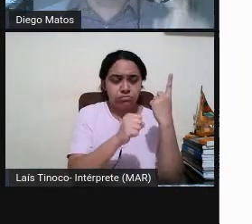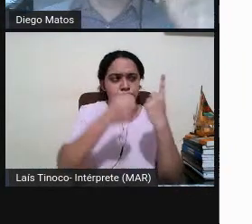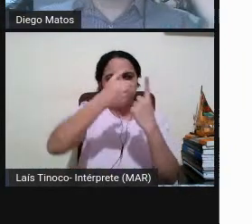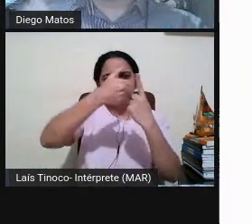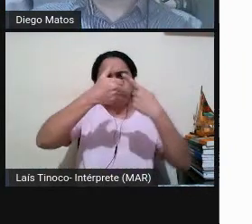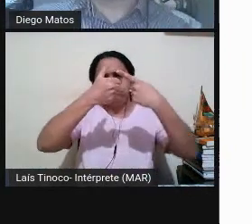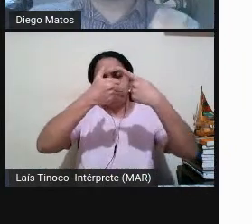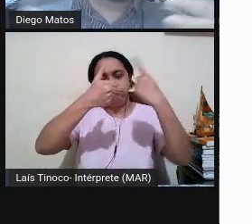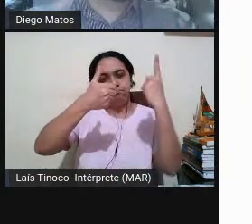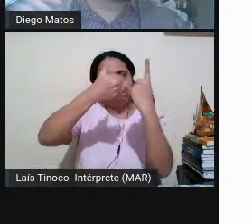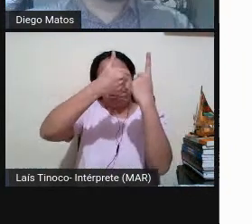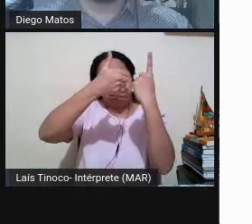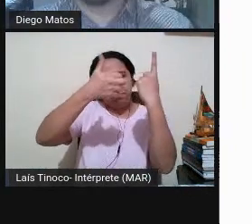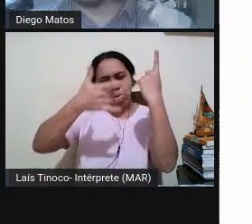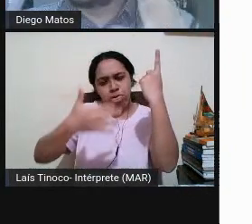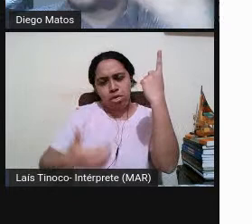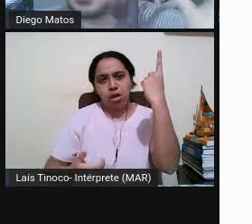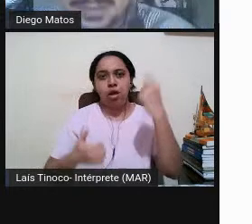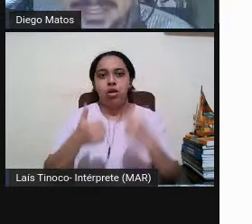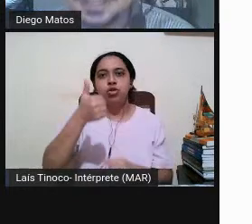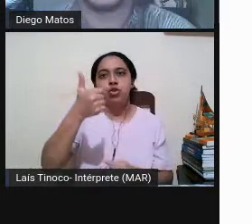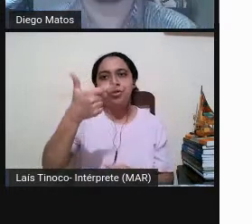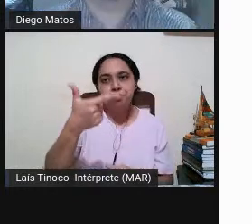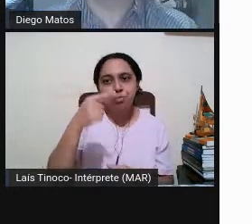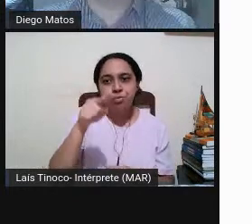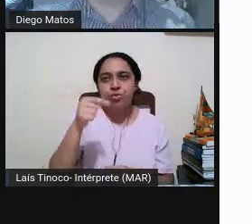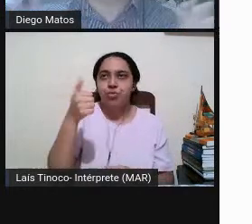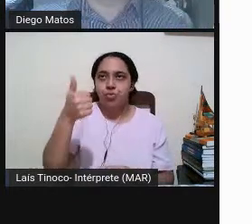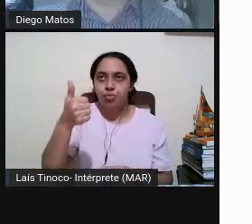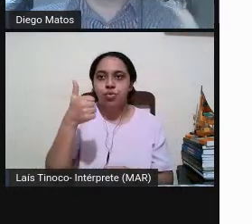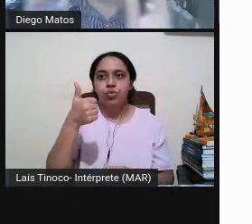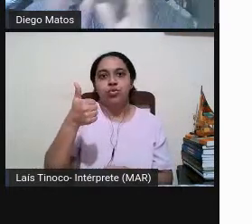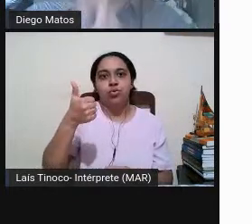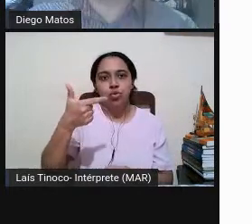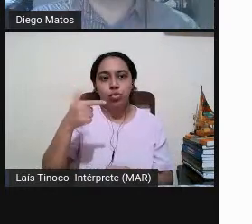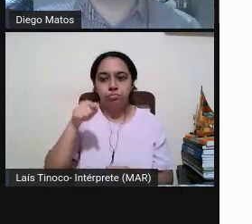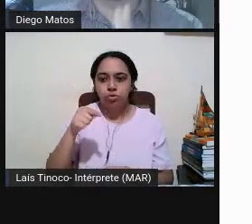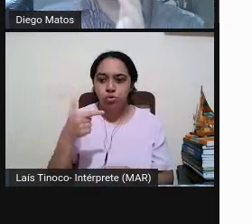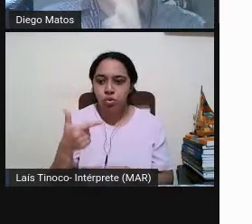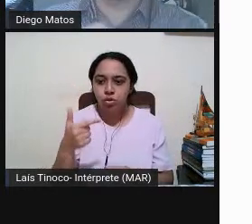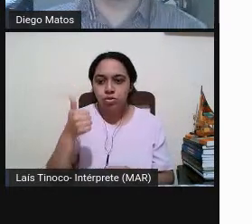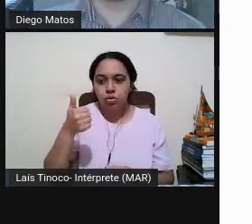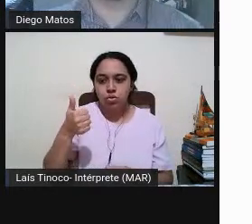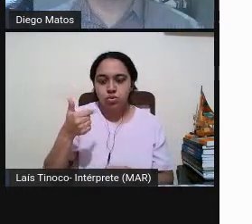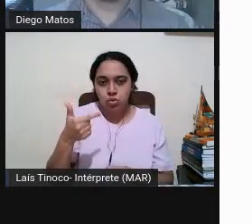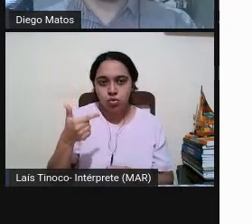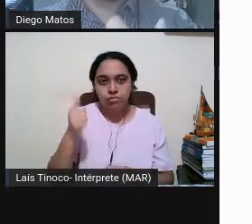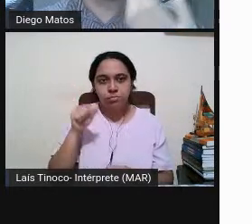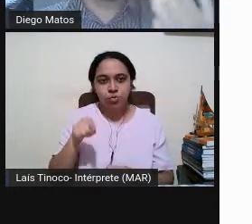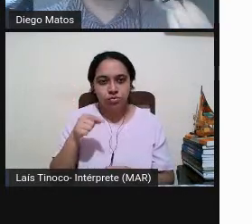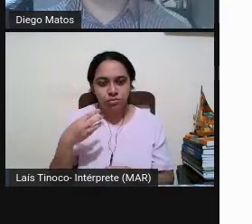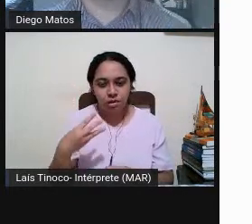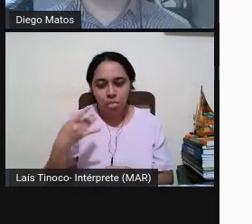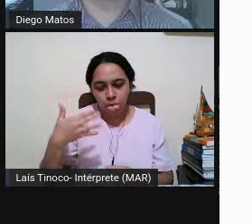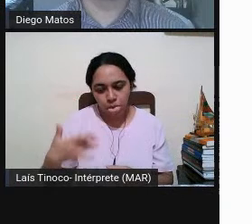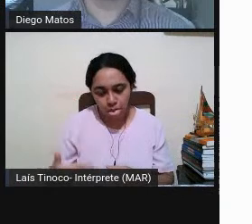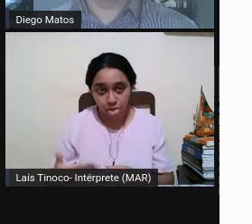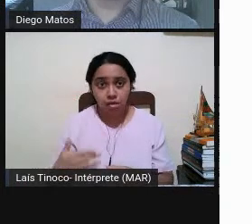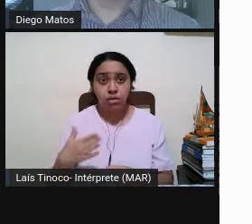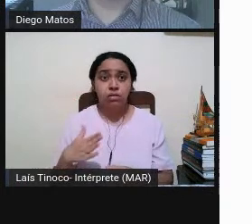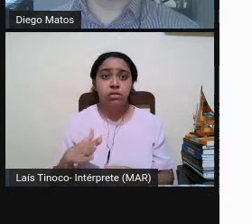aparecendo meta 12.1 12.2 12.3 sem falta de calor alguma das metas para vocês terem ideia